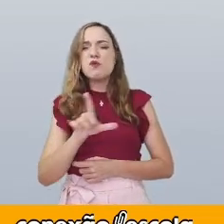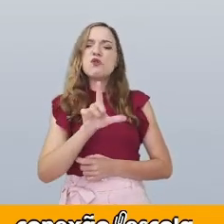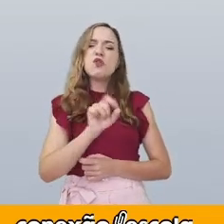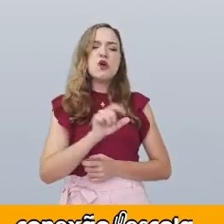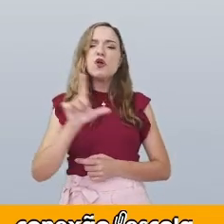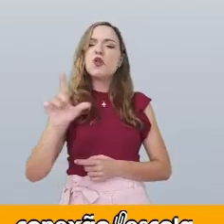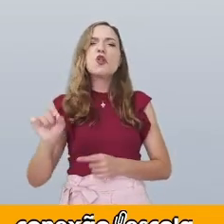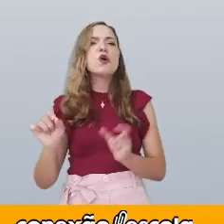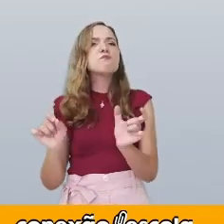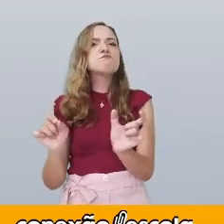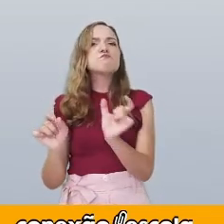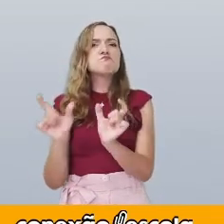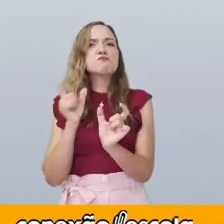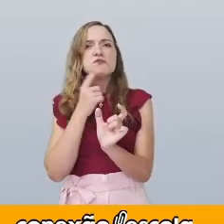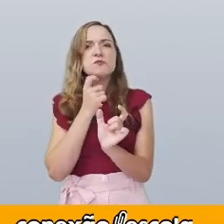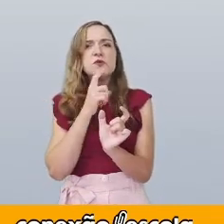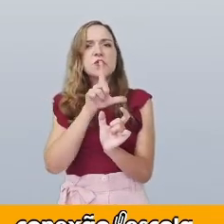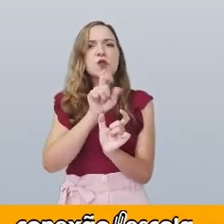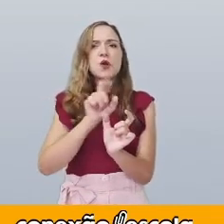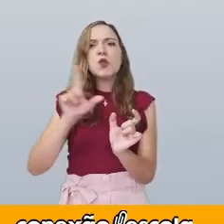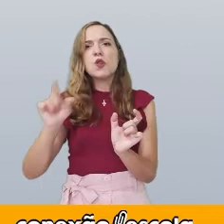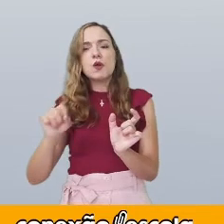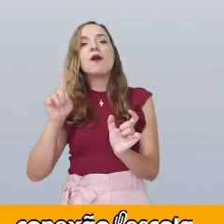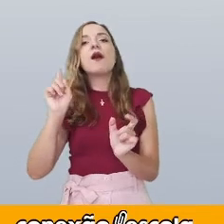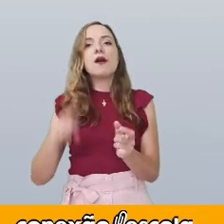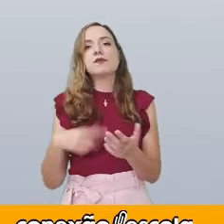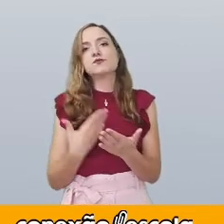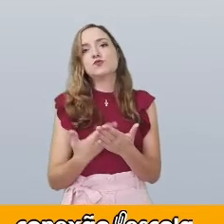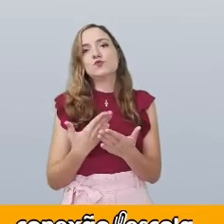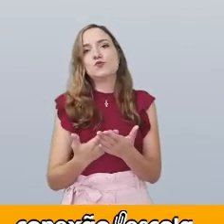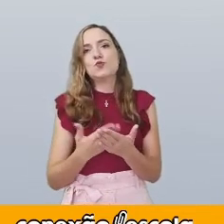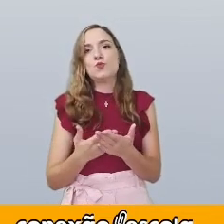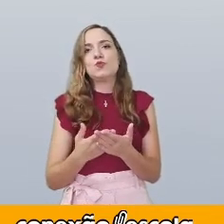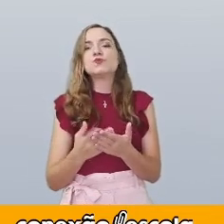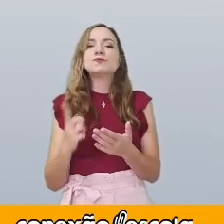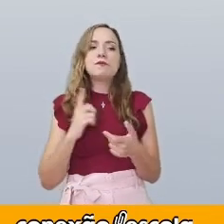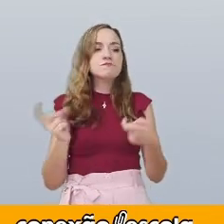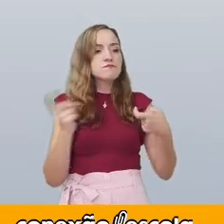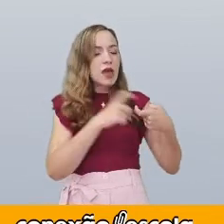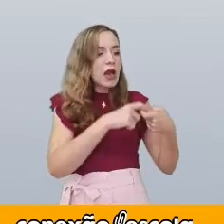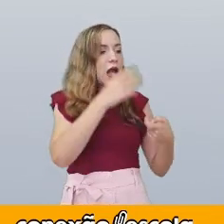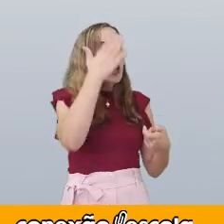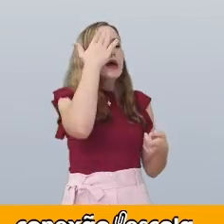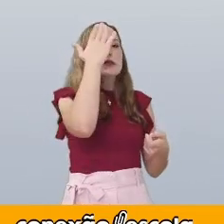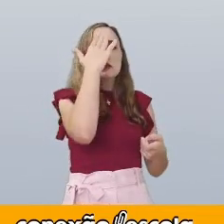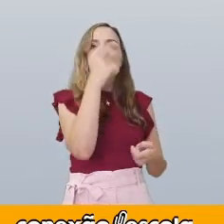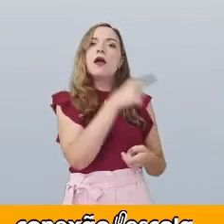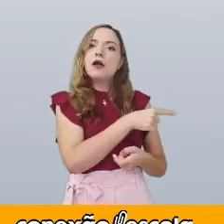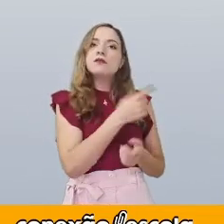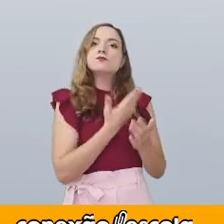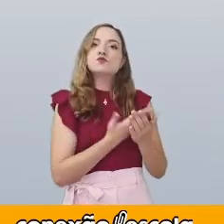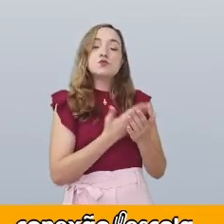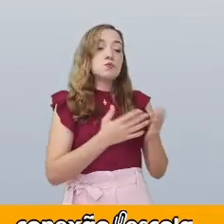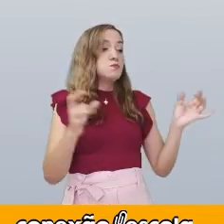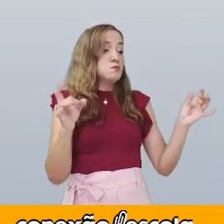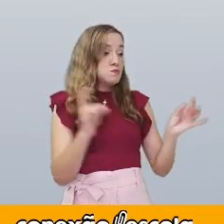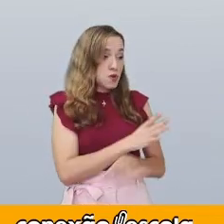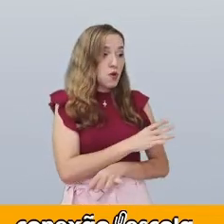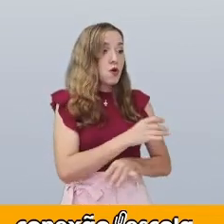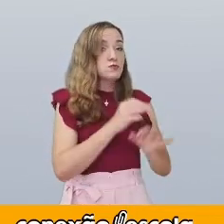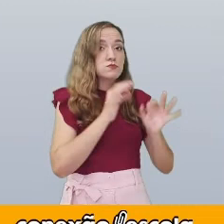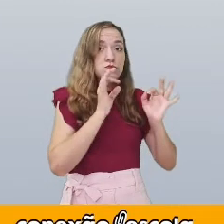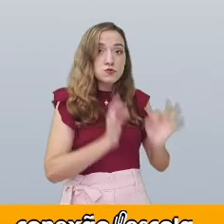verbos, estão relacionados ao estudo. Então, quando elas concluírem o estudo,